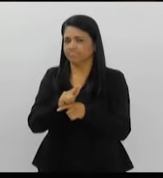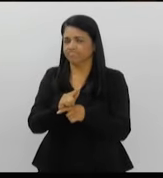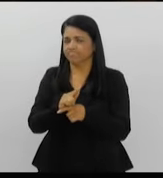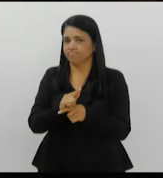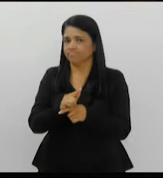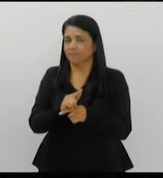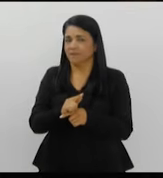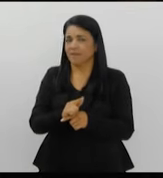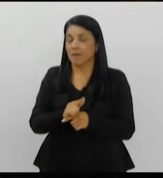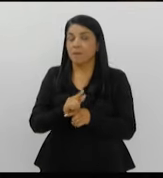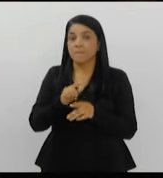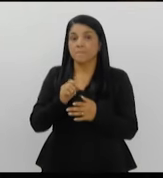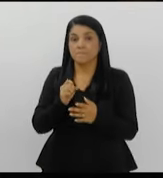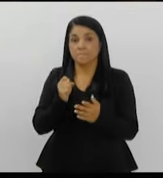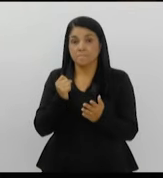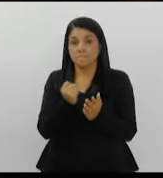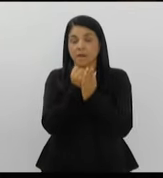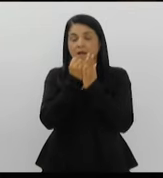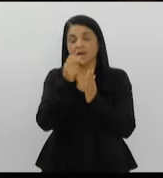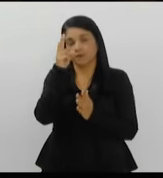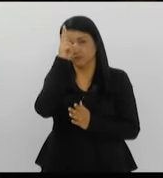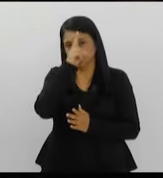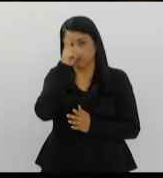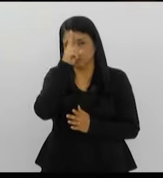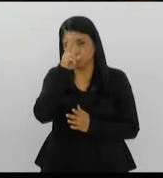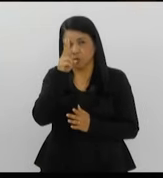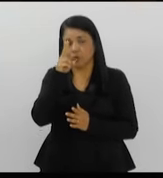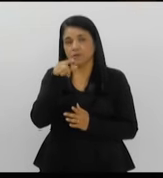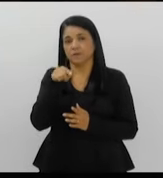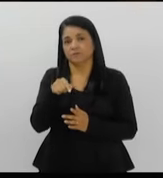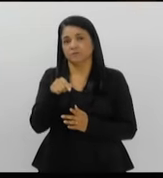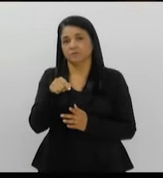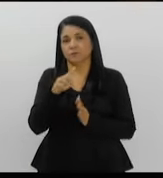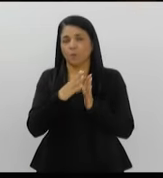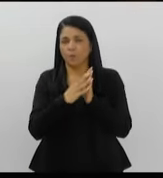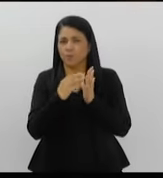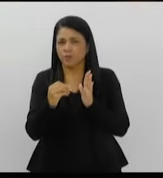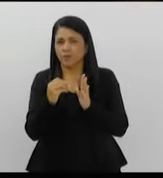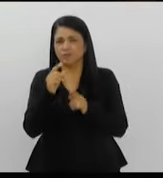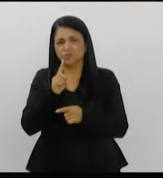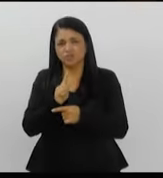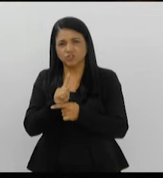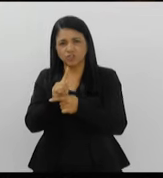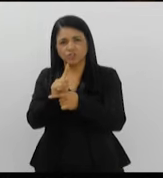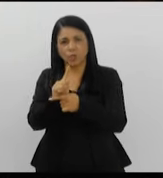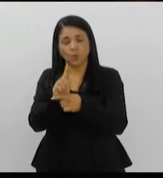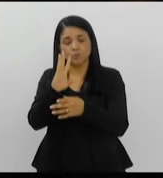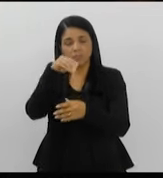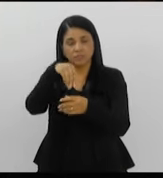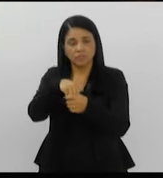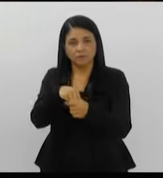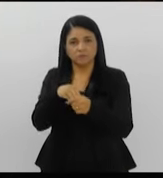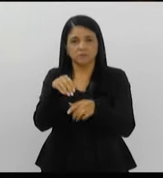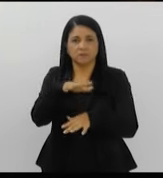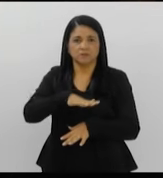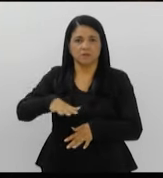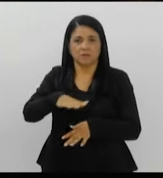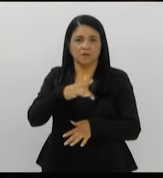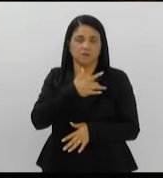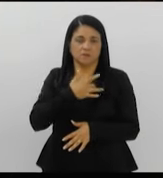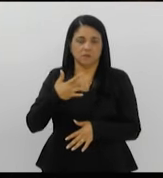exceção. Marca a história da introdução desse modelo de gestão na saúde pública do Estado do Rio de